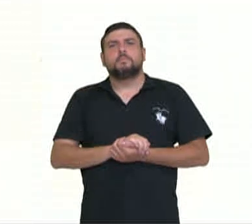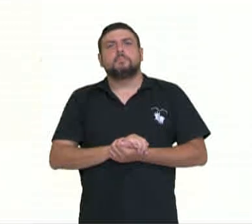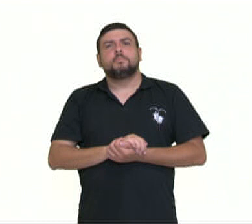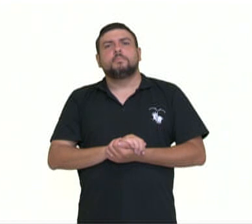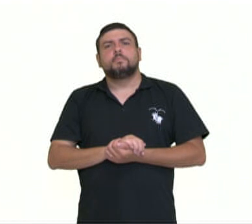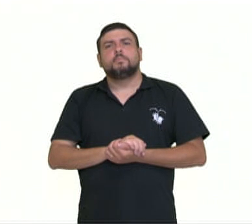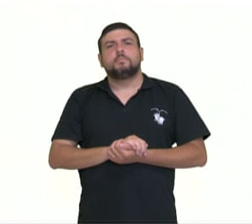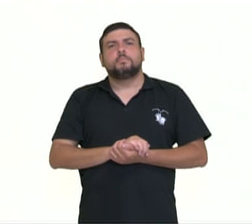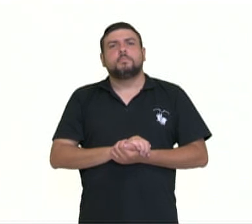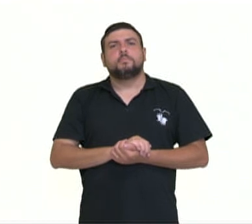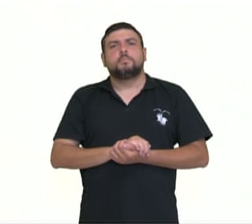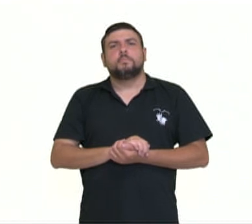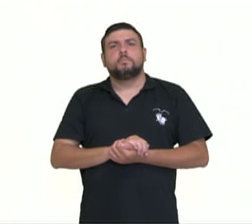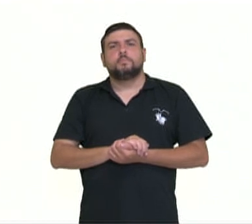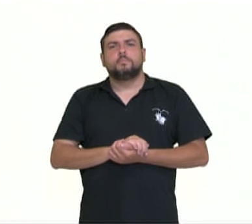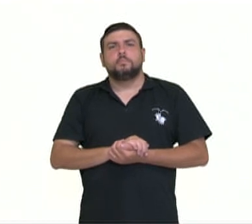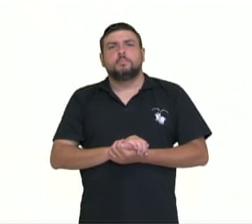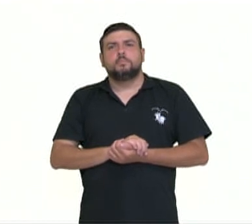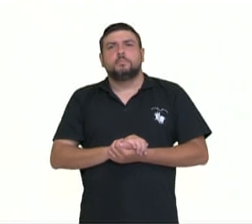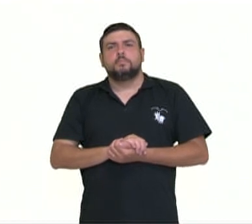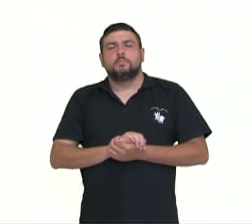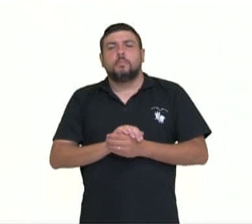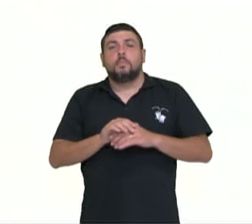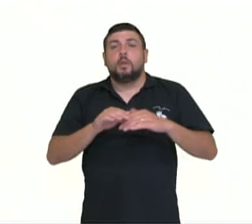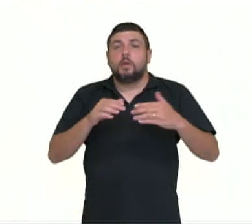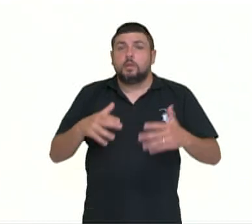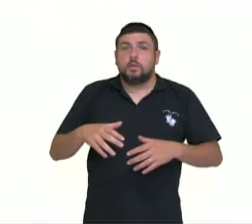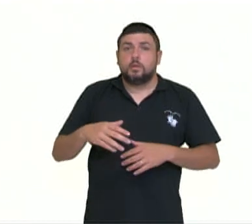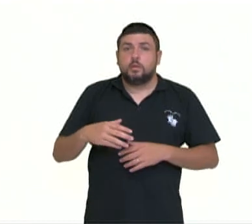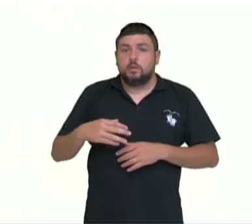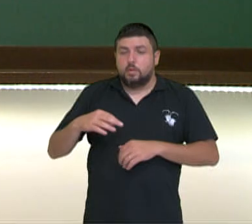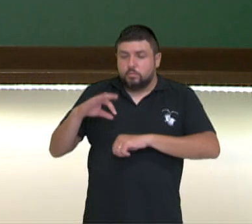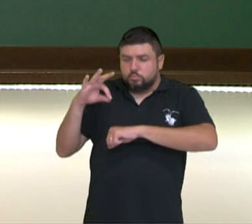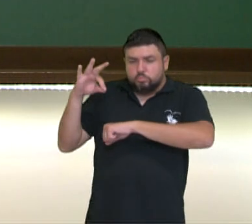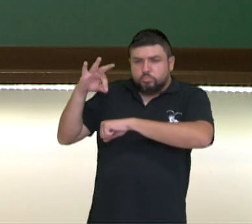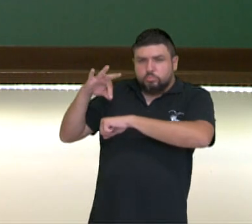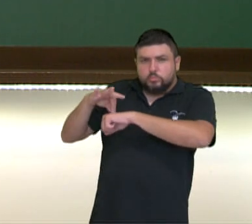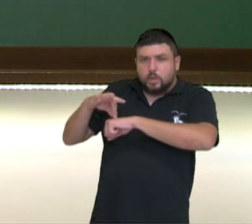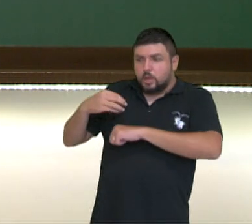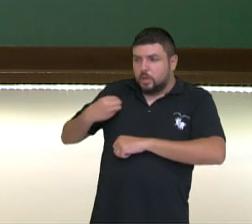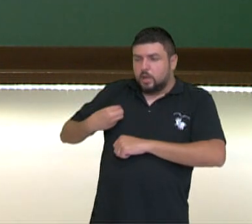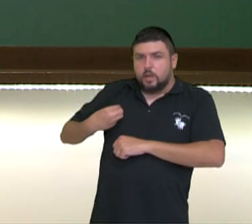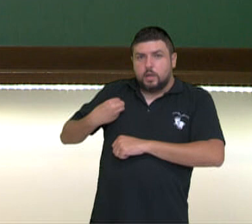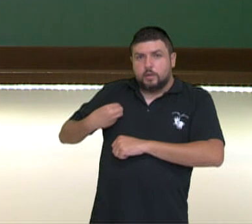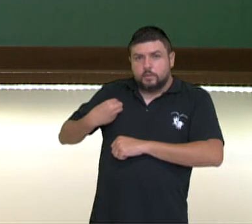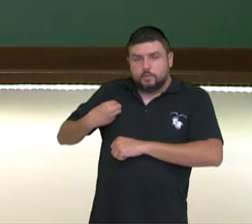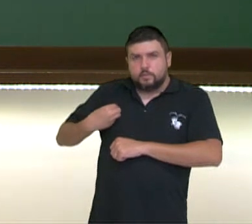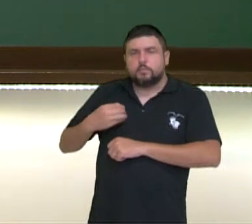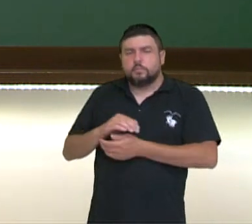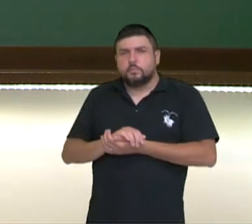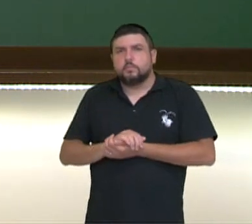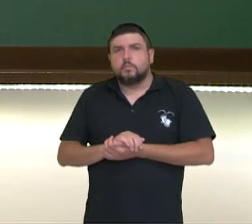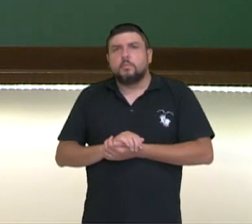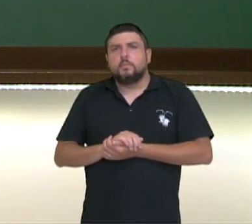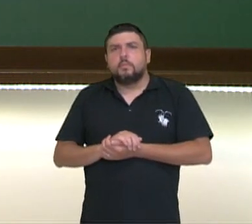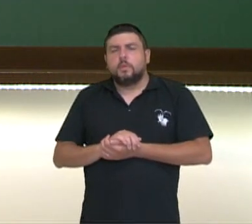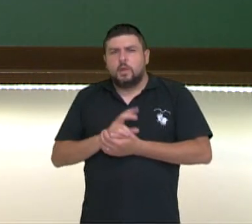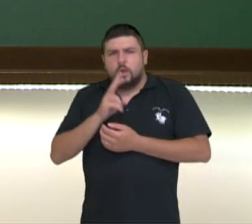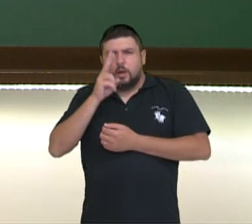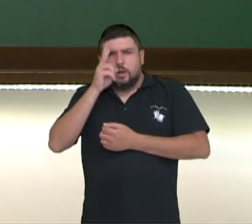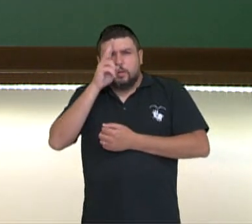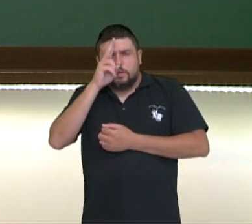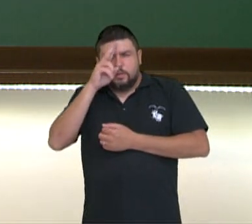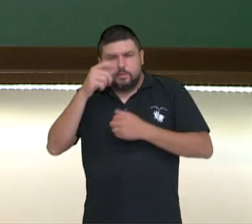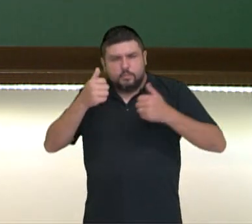Então vamos prosseguindo aqui com a vida do mosquito. Pessoal, lembra que eu comentei que era muito importante